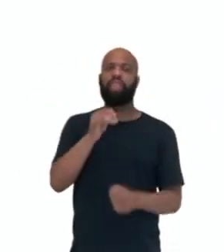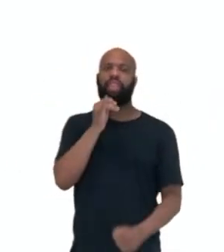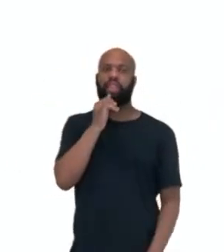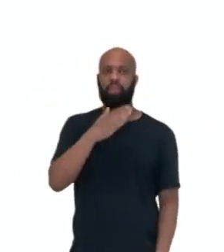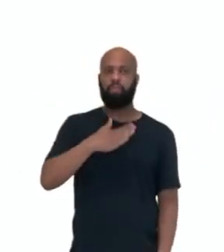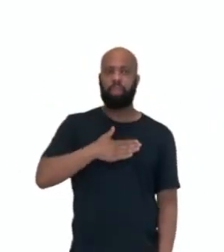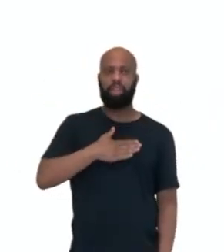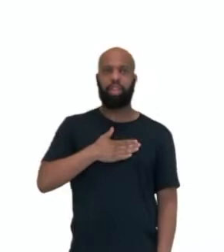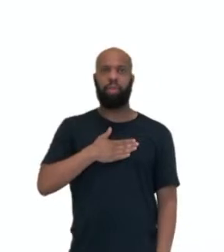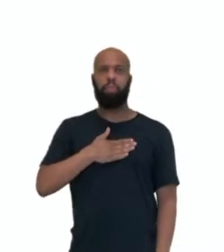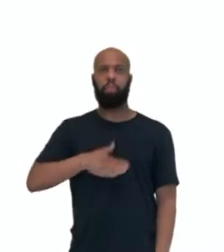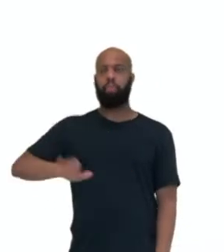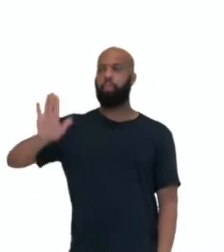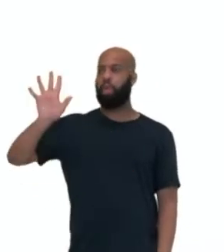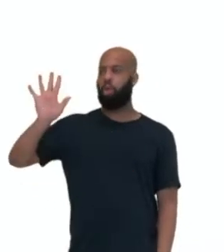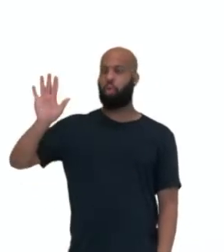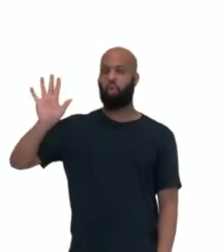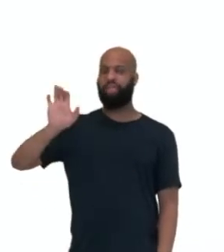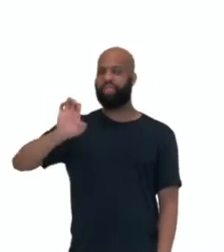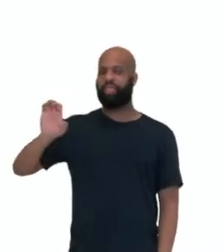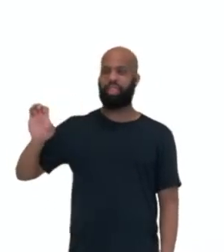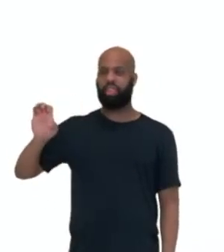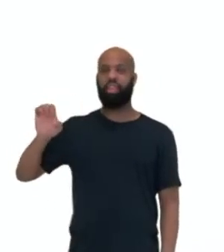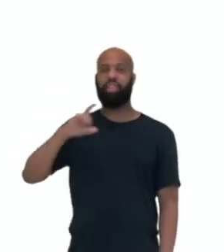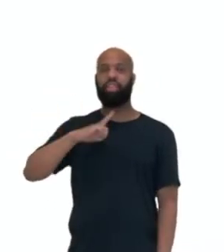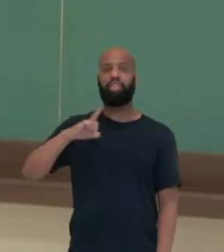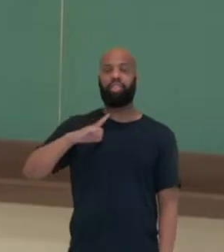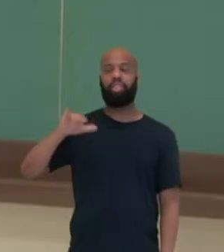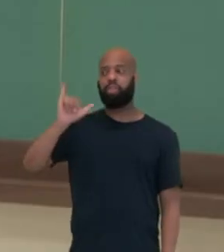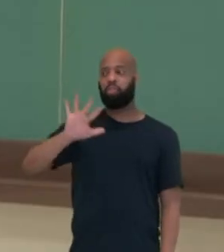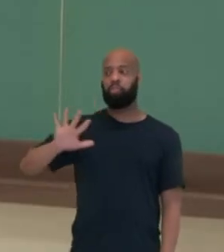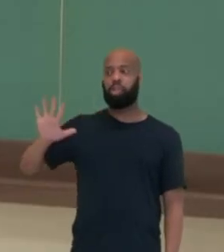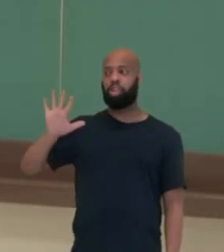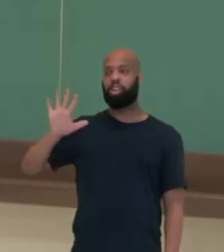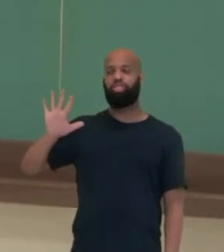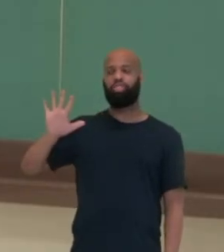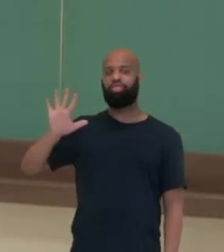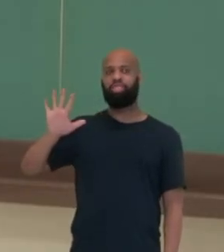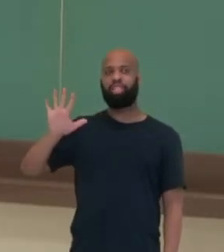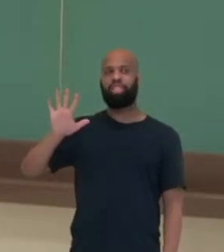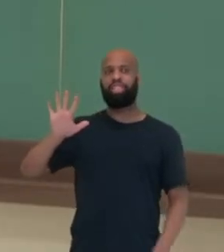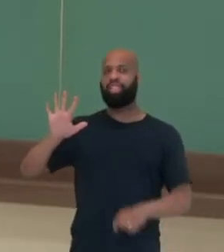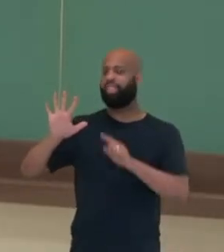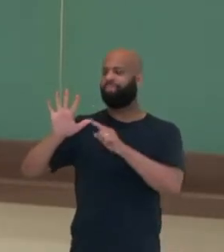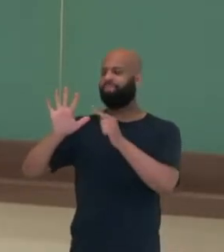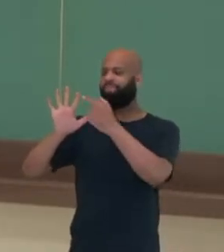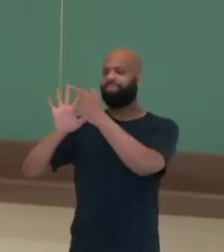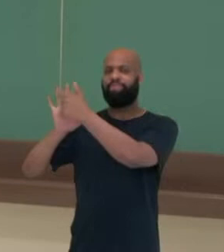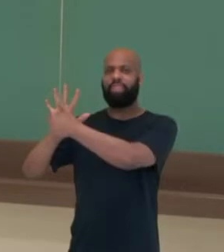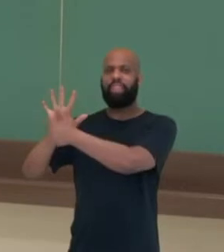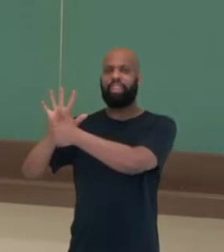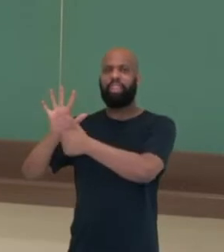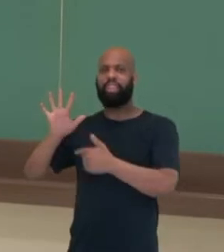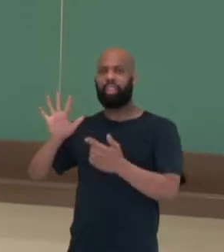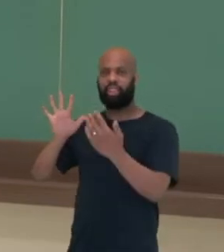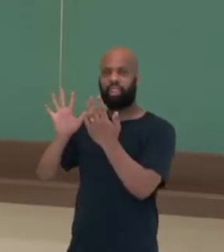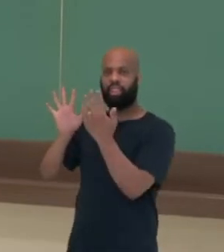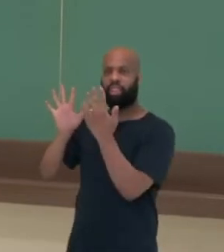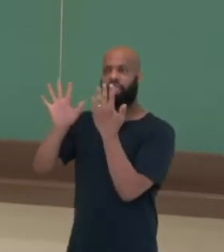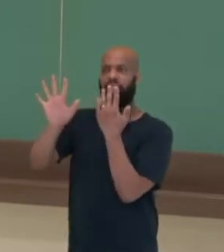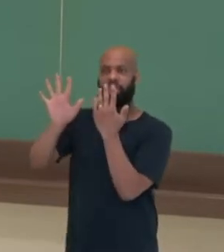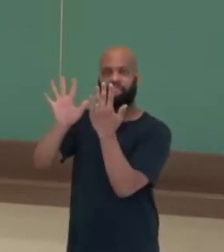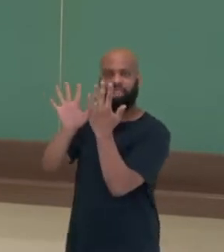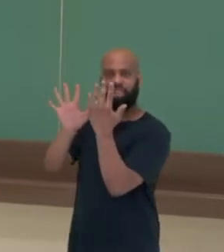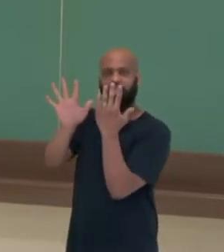mão esquerda no espelho, a imagem da minha mão esquerda não dá para sobrepor, tá?